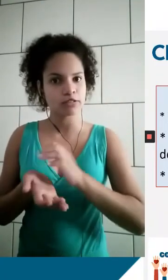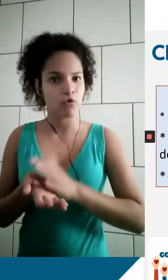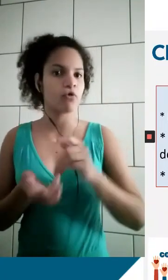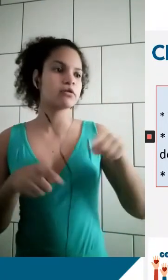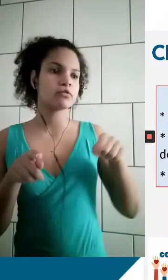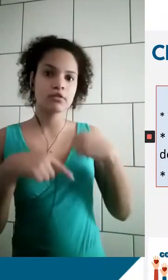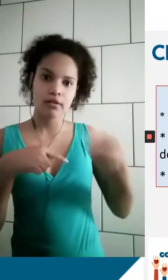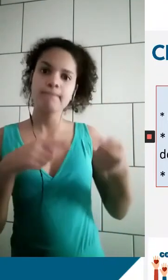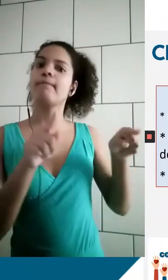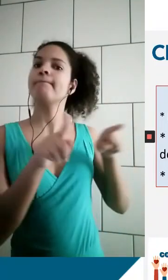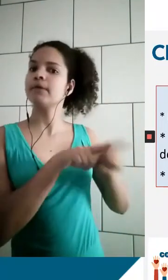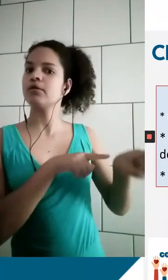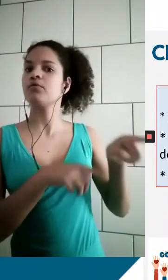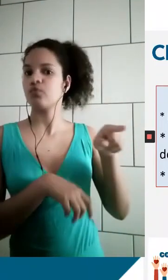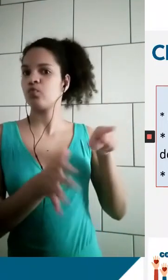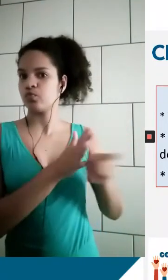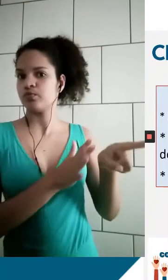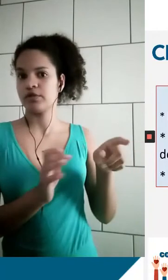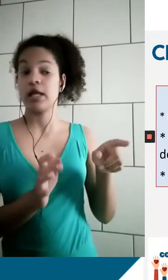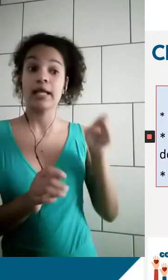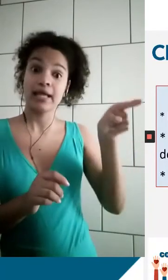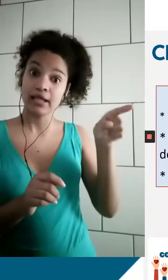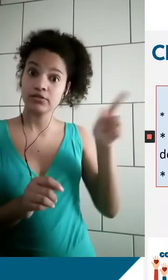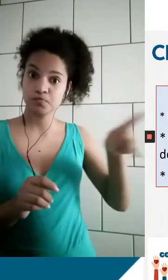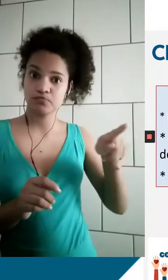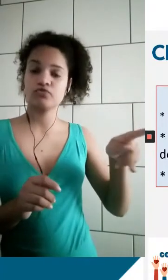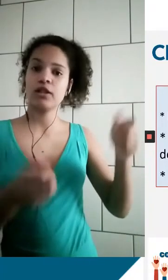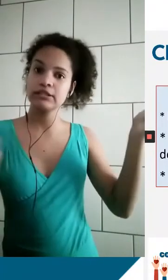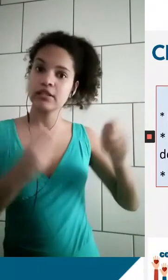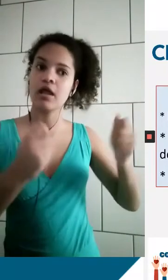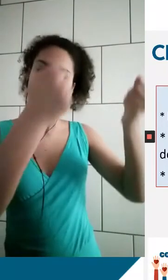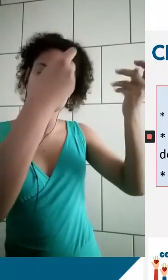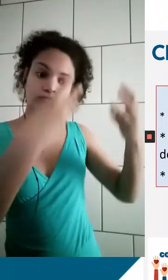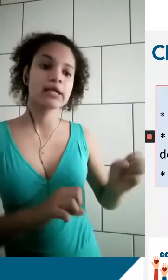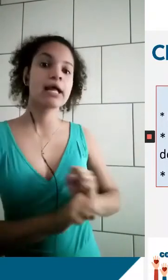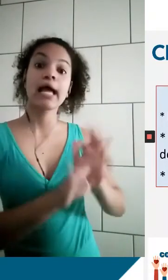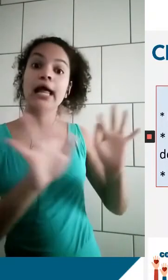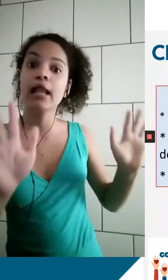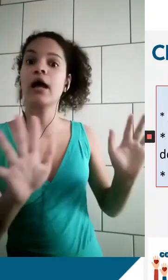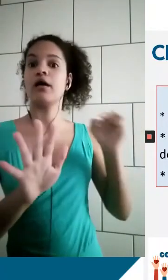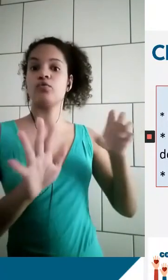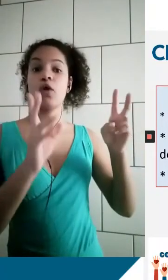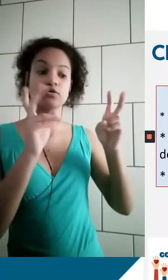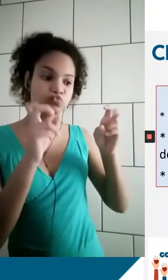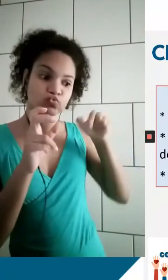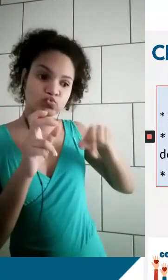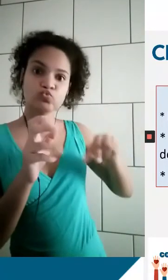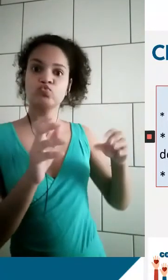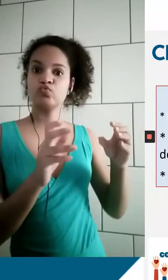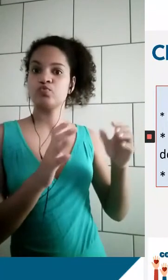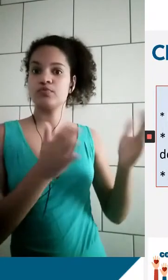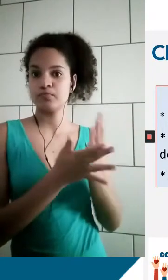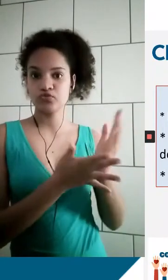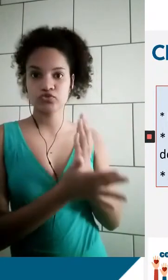essas dúvidas. Eles vão poder esclarecer melhor o assunto da apostila, o assunto do